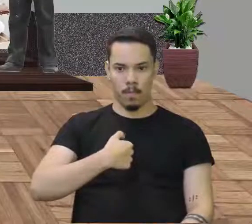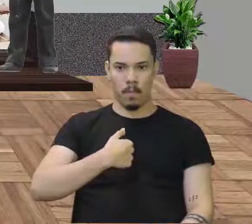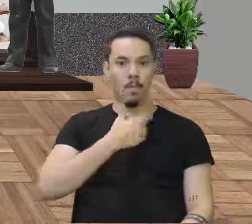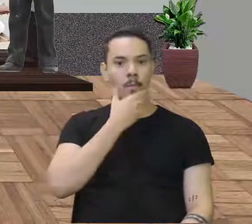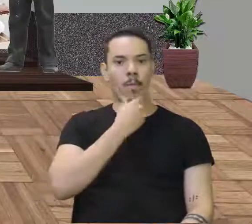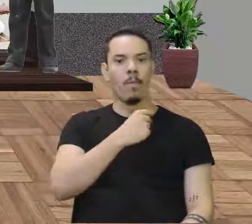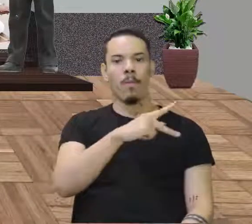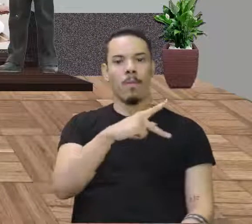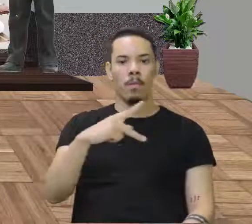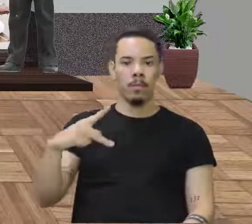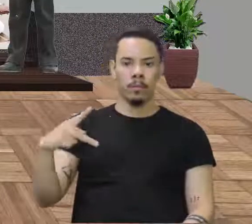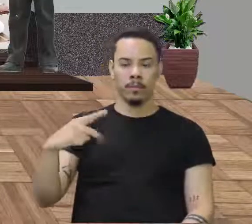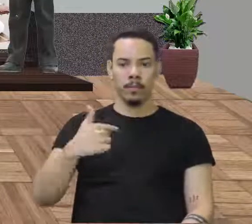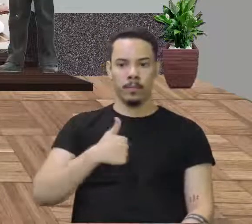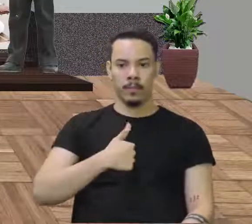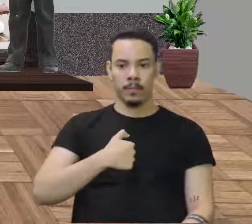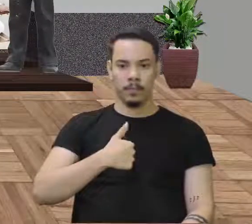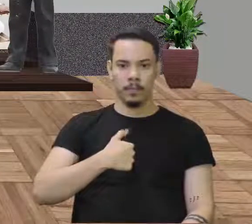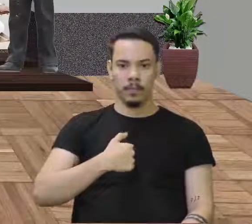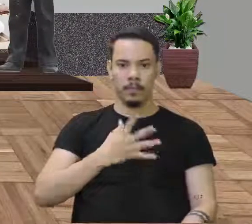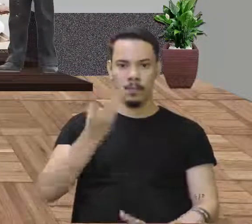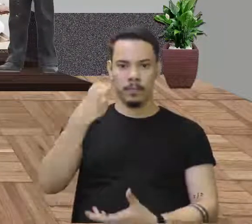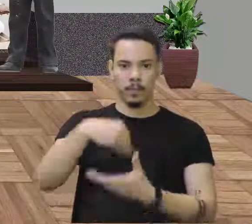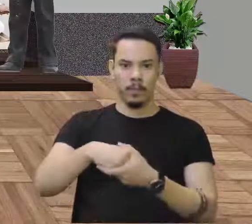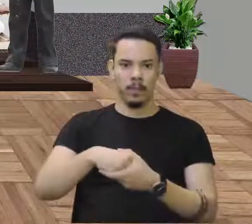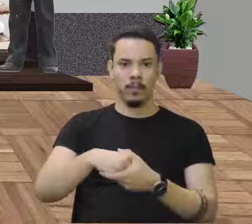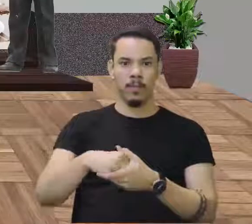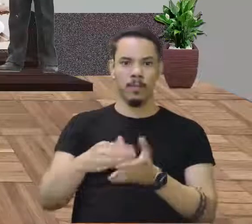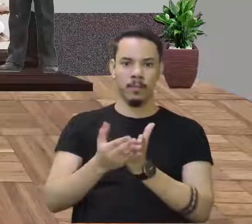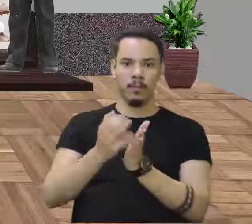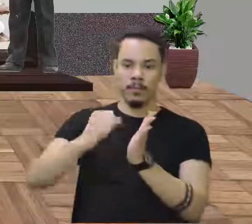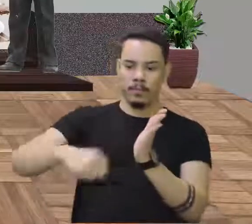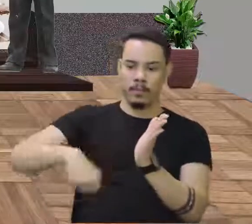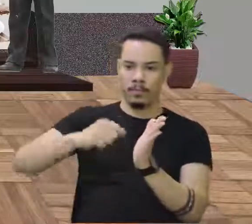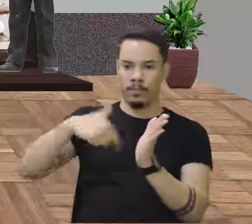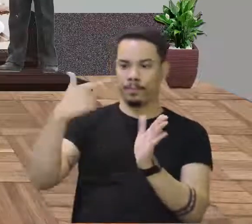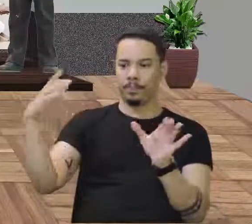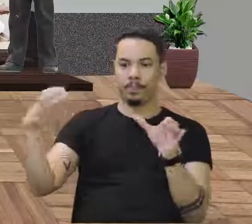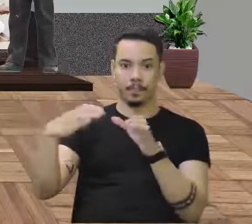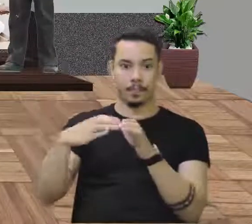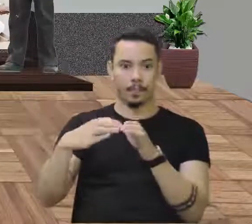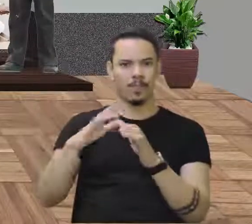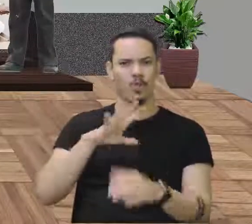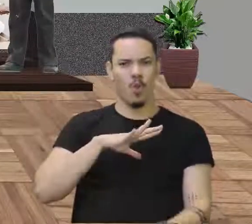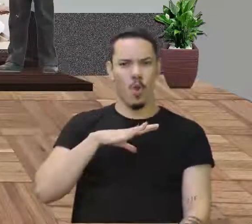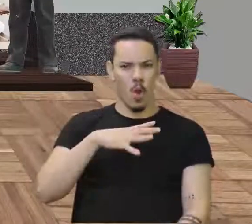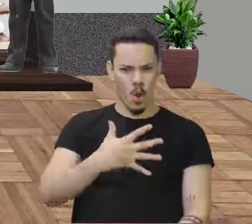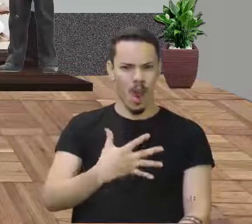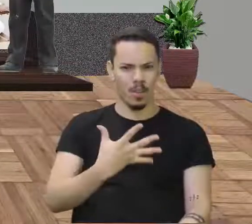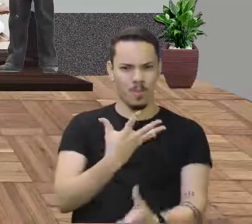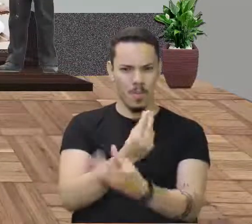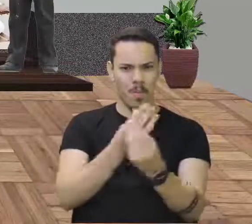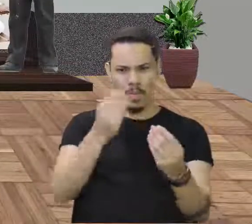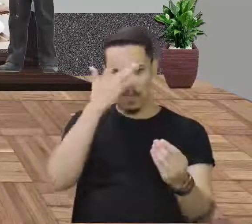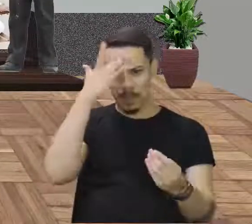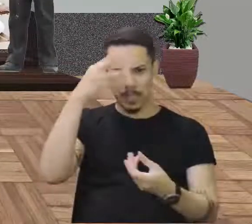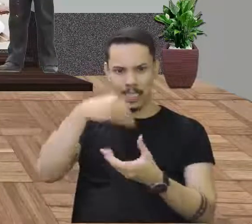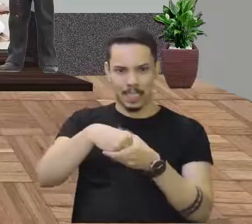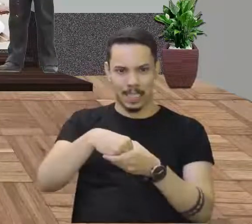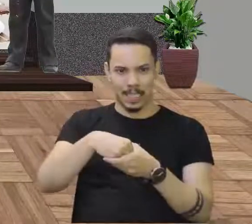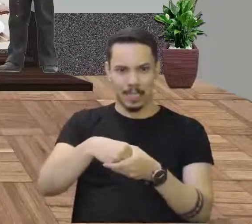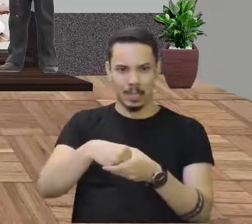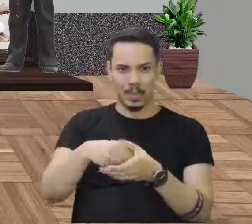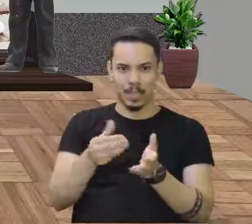Aloysio e Getúlio, aqui dentro de uma canoa, e outros militares. Era muita coragem, né? Esse monte de gente aí dentro dessa canoa